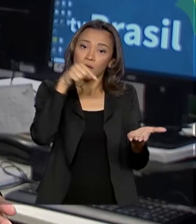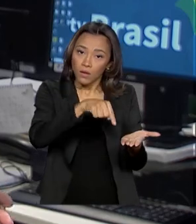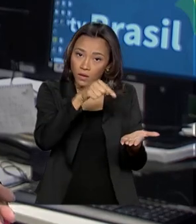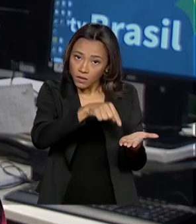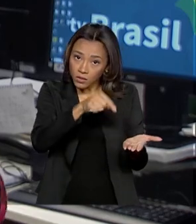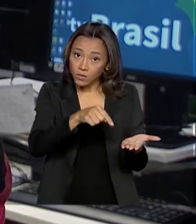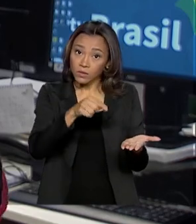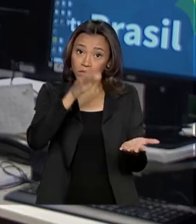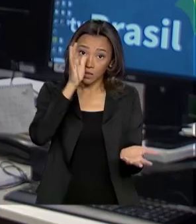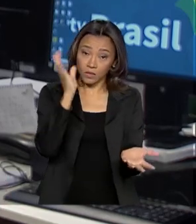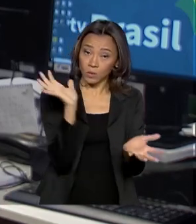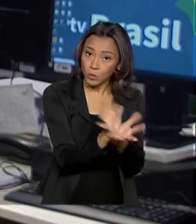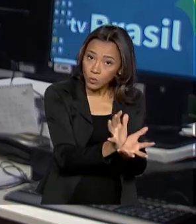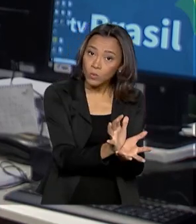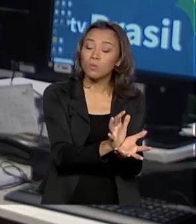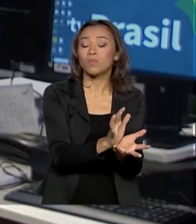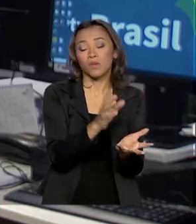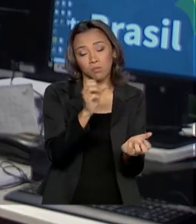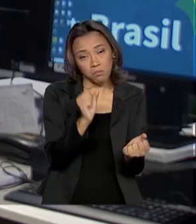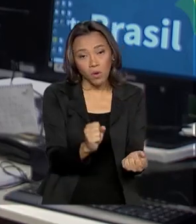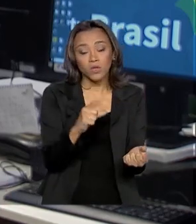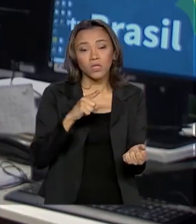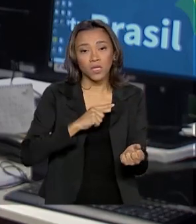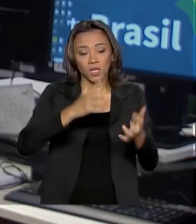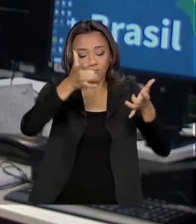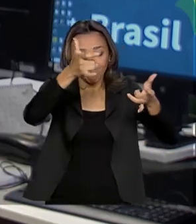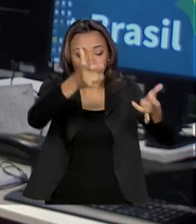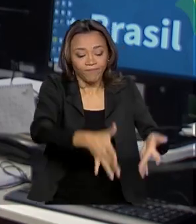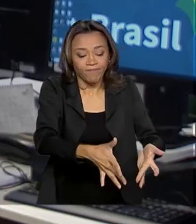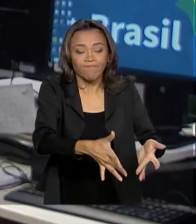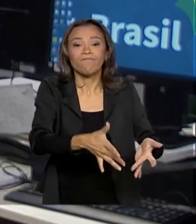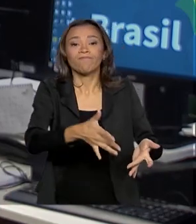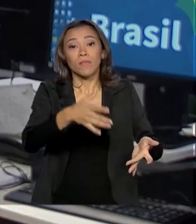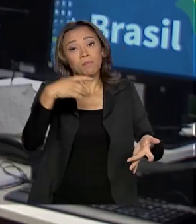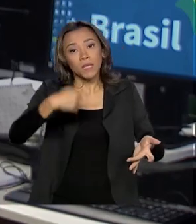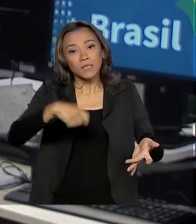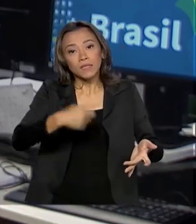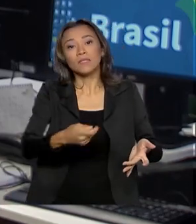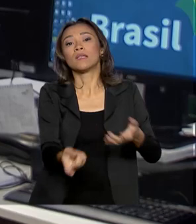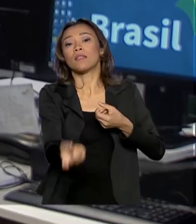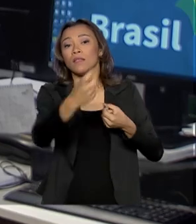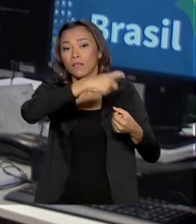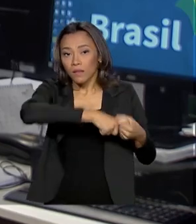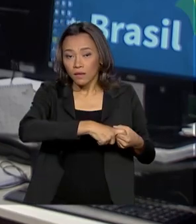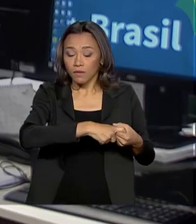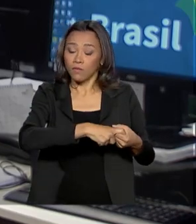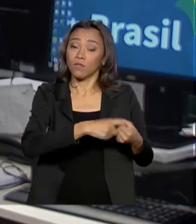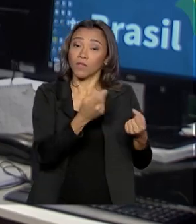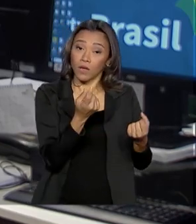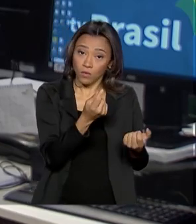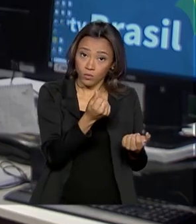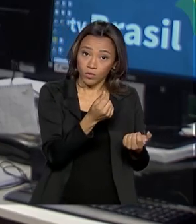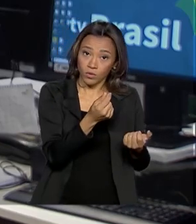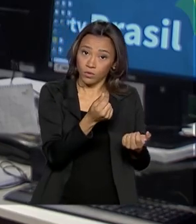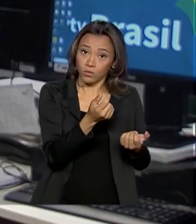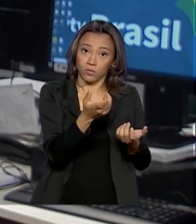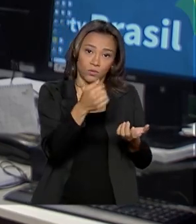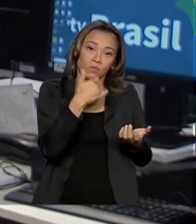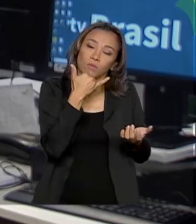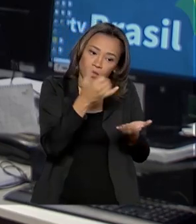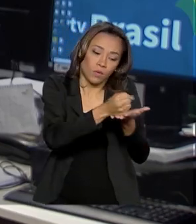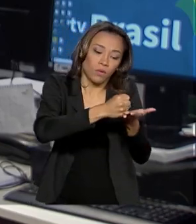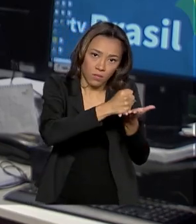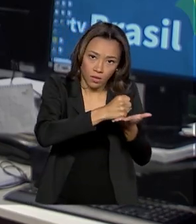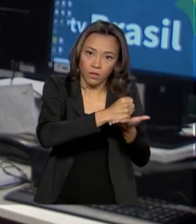desses lotes que podem estar contaminados, ele tem direito a devolver o medicamento sem custo nenhum. E aí ele